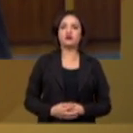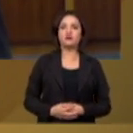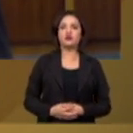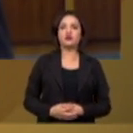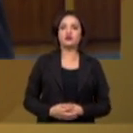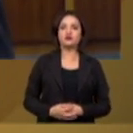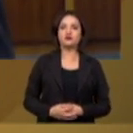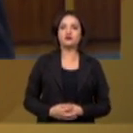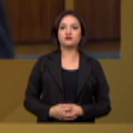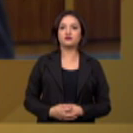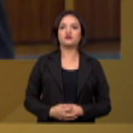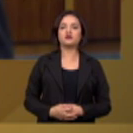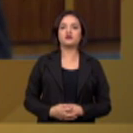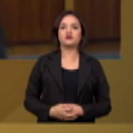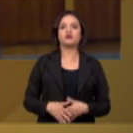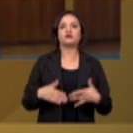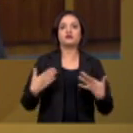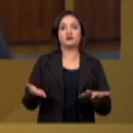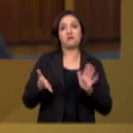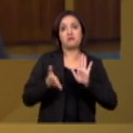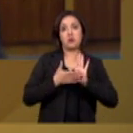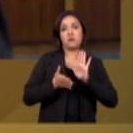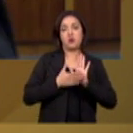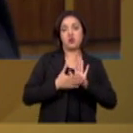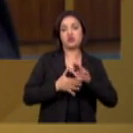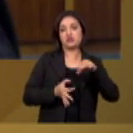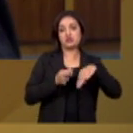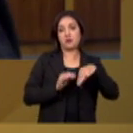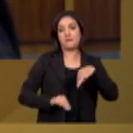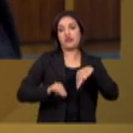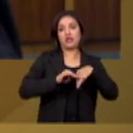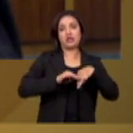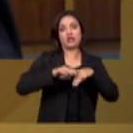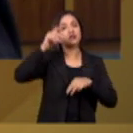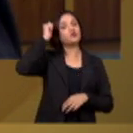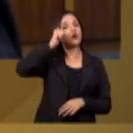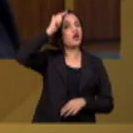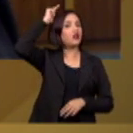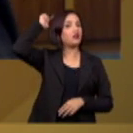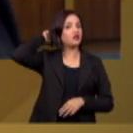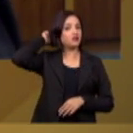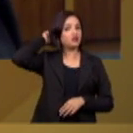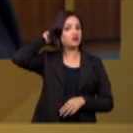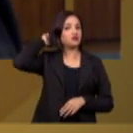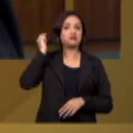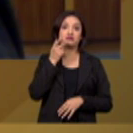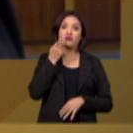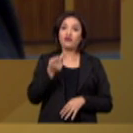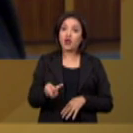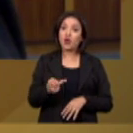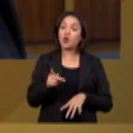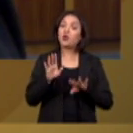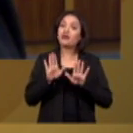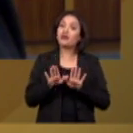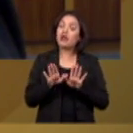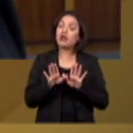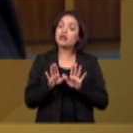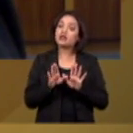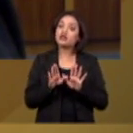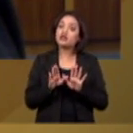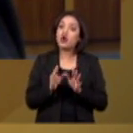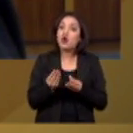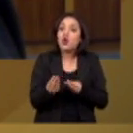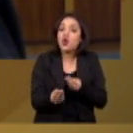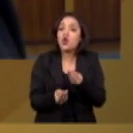regulamentação pelo tribunal de justiça possa ser quanto a porta não contra o consumo de madeira